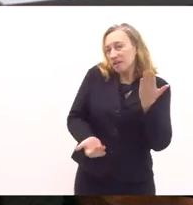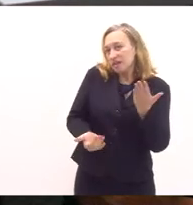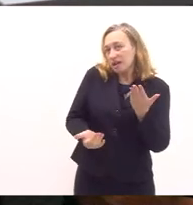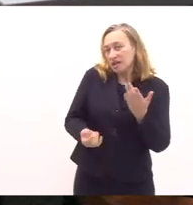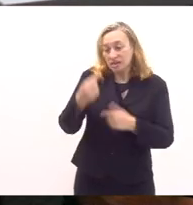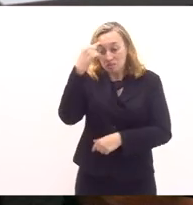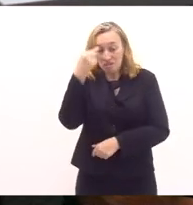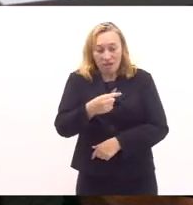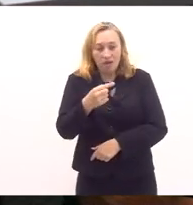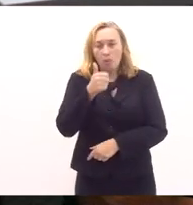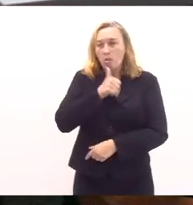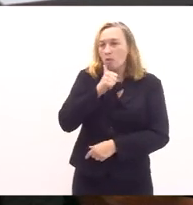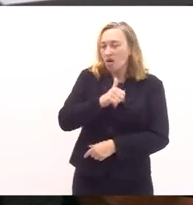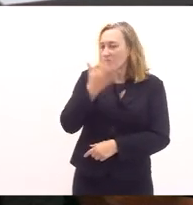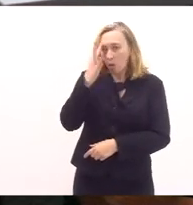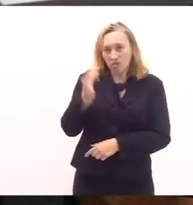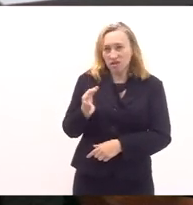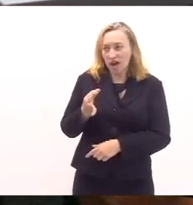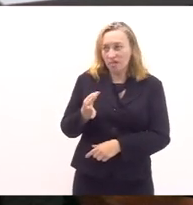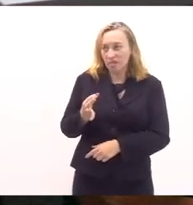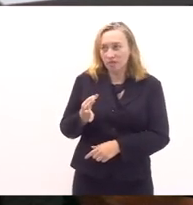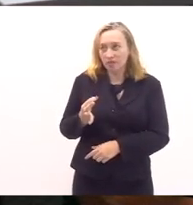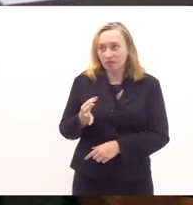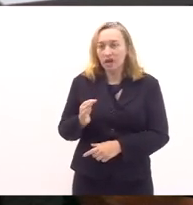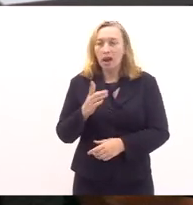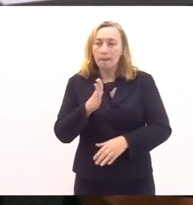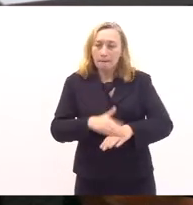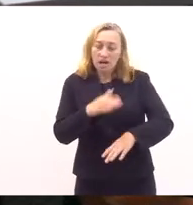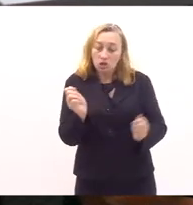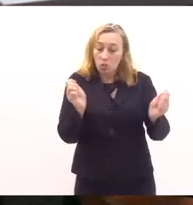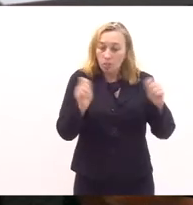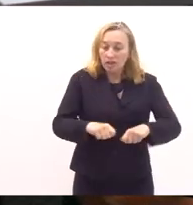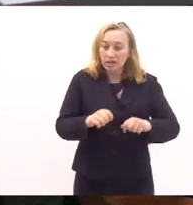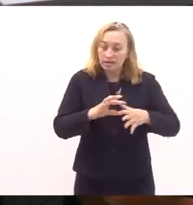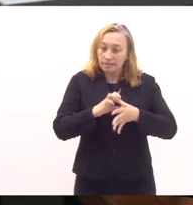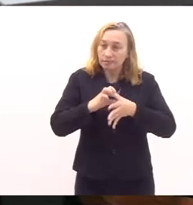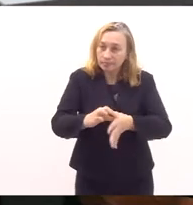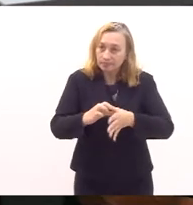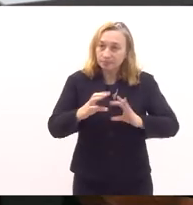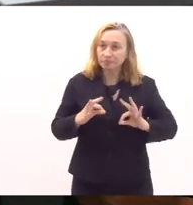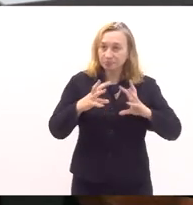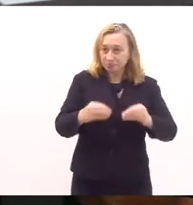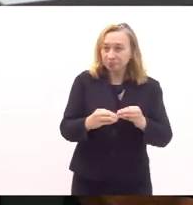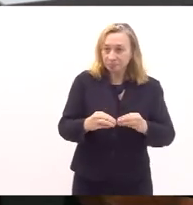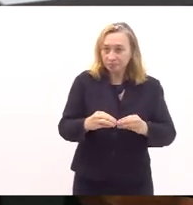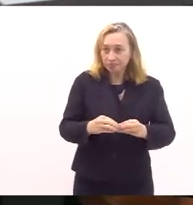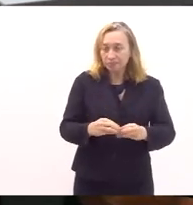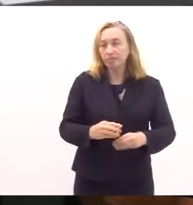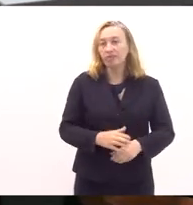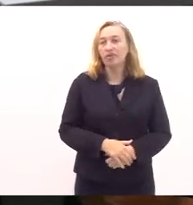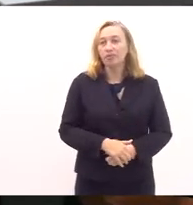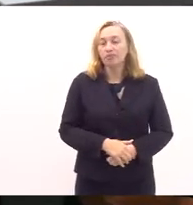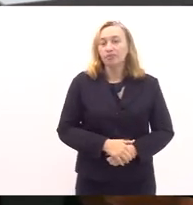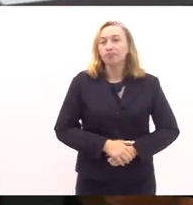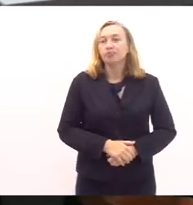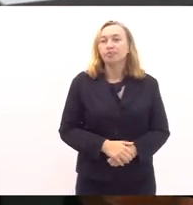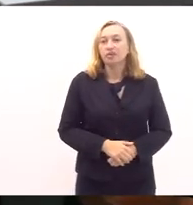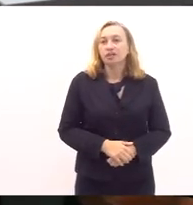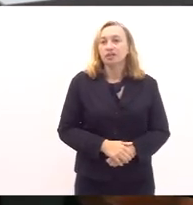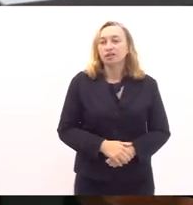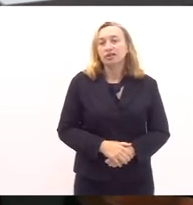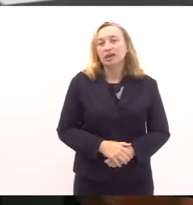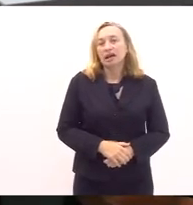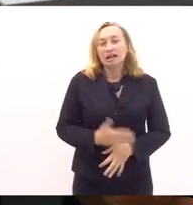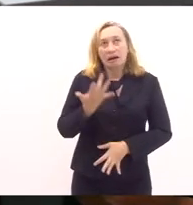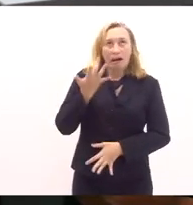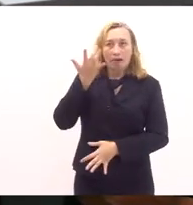mulher. Ele não sabe que ela tem mais competência, tem mais liderança e tudo. Então ele fica meio achando.